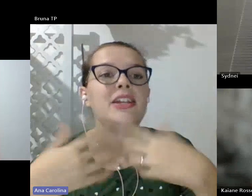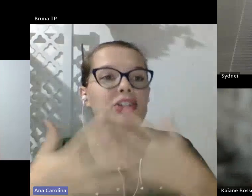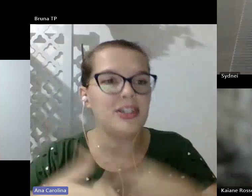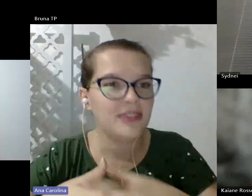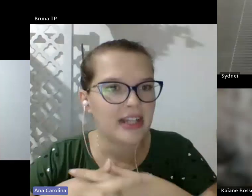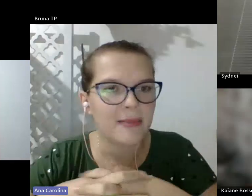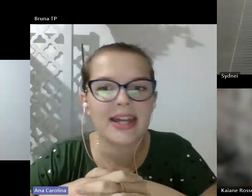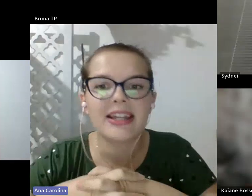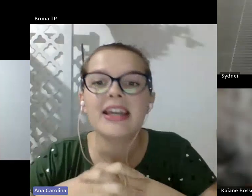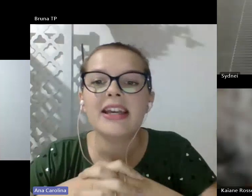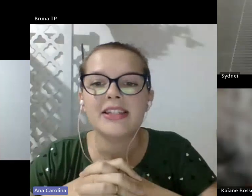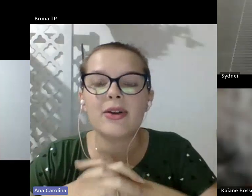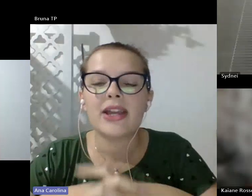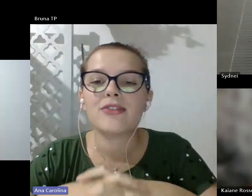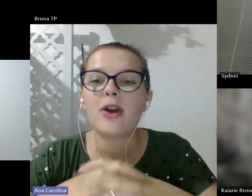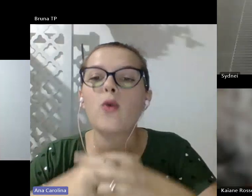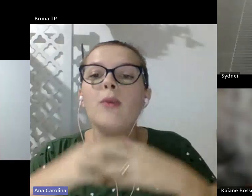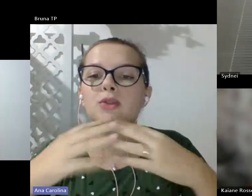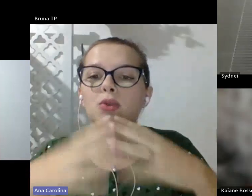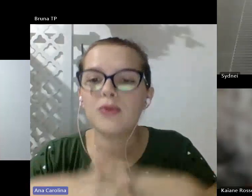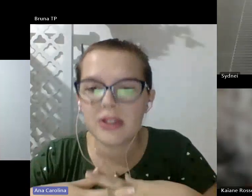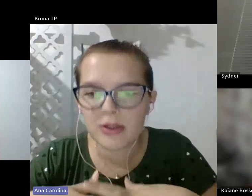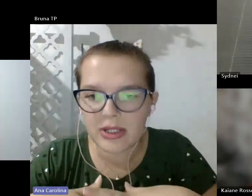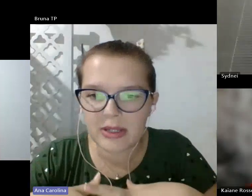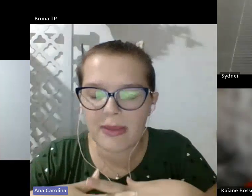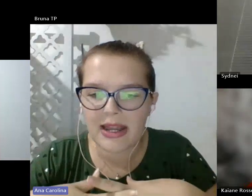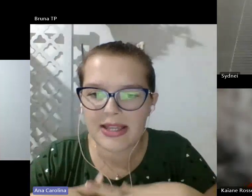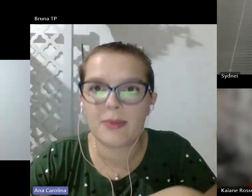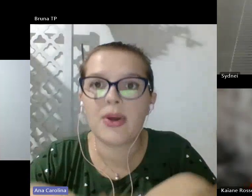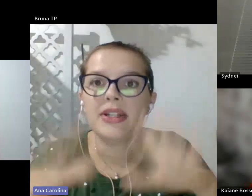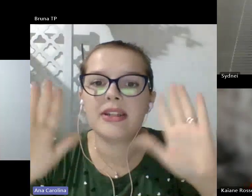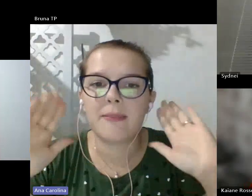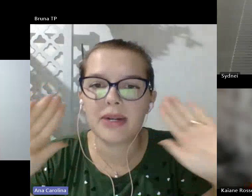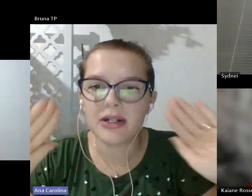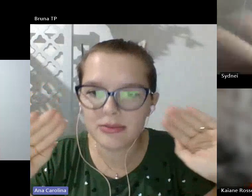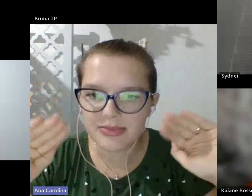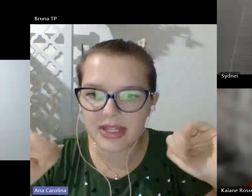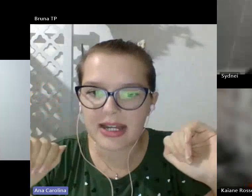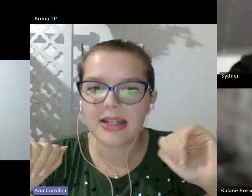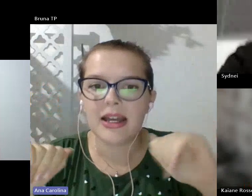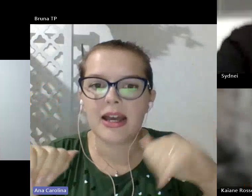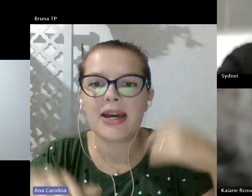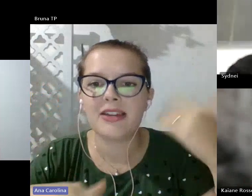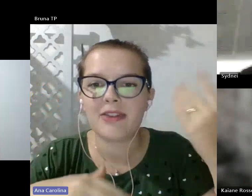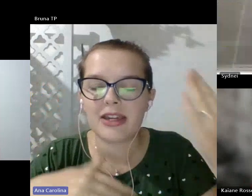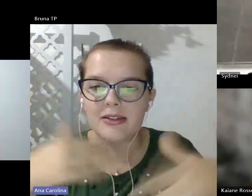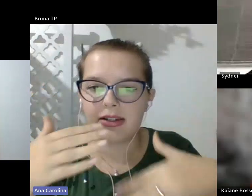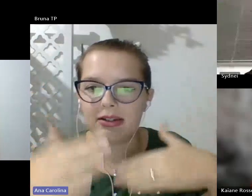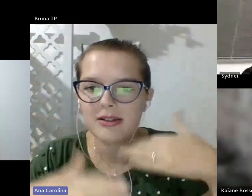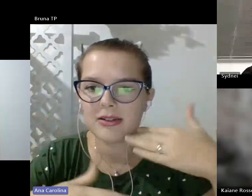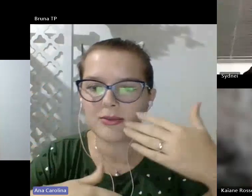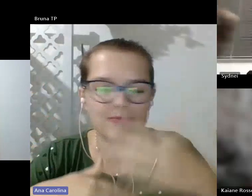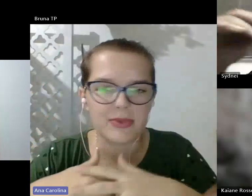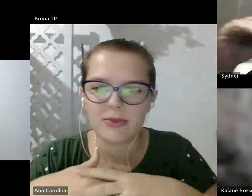palestra interativa, né, Mari? Se alguém tiver alguma dúvida durante a palestra, pode erguer a mão, tá? A Mari